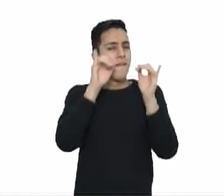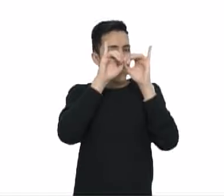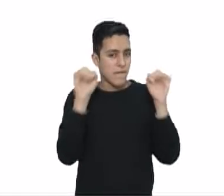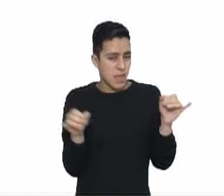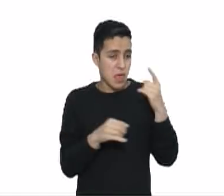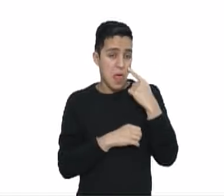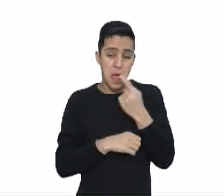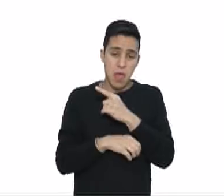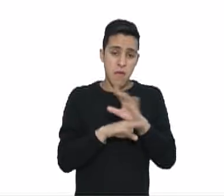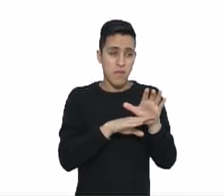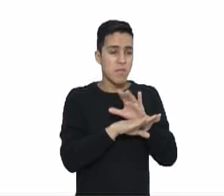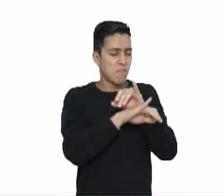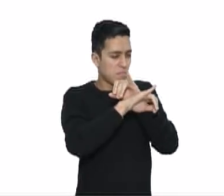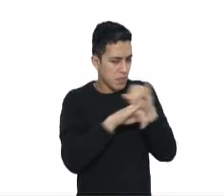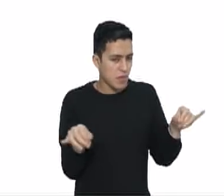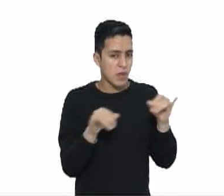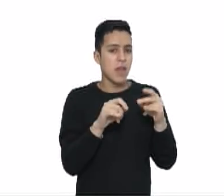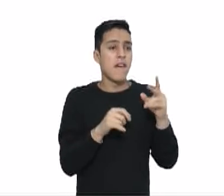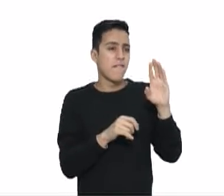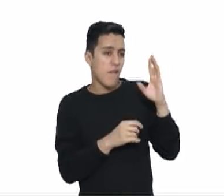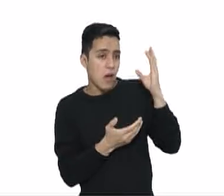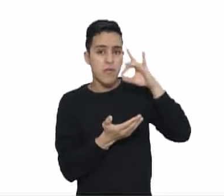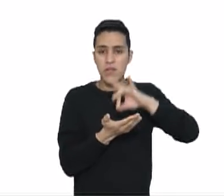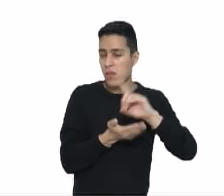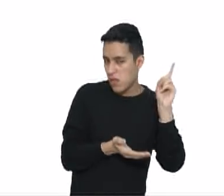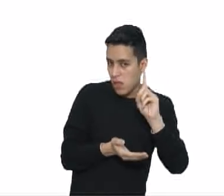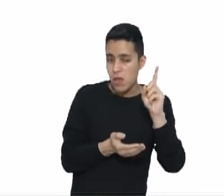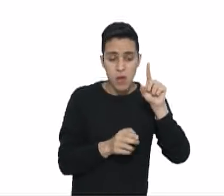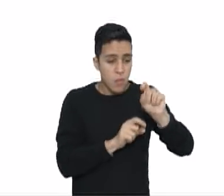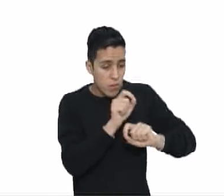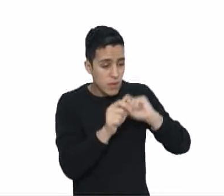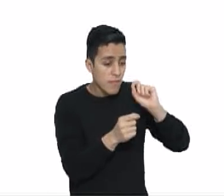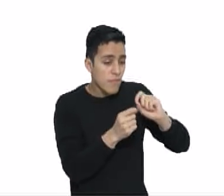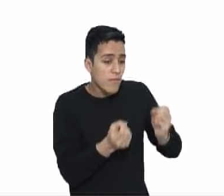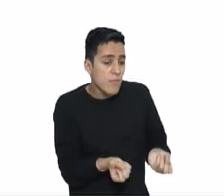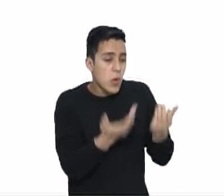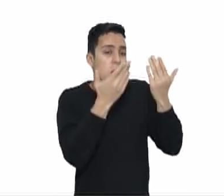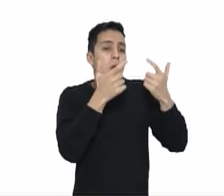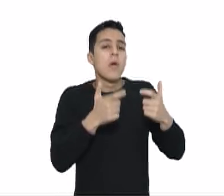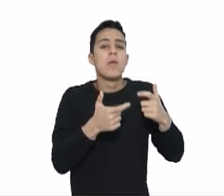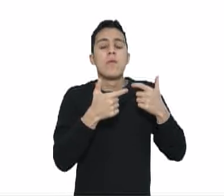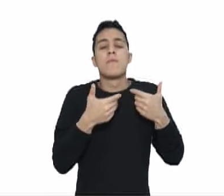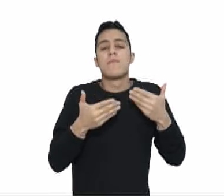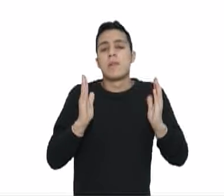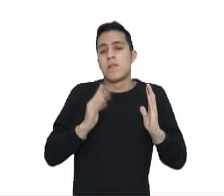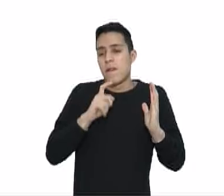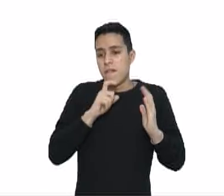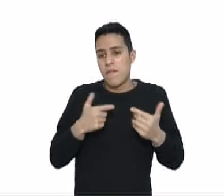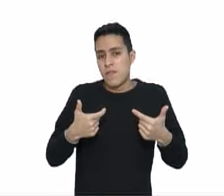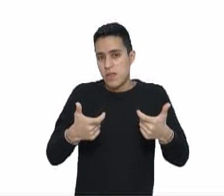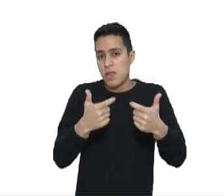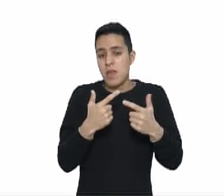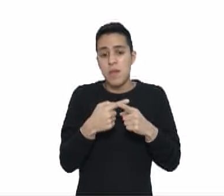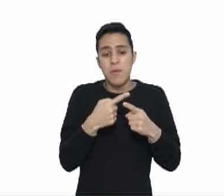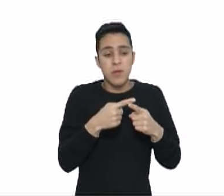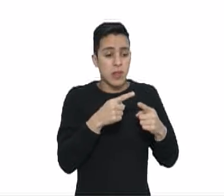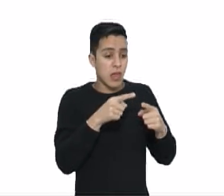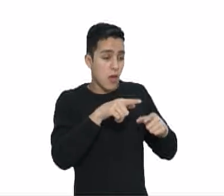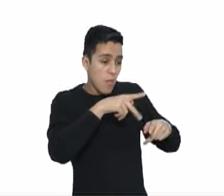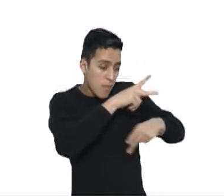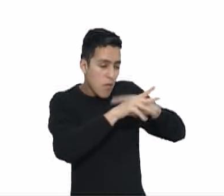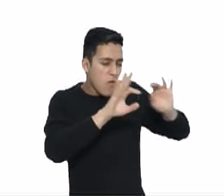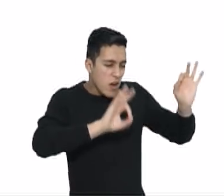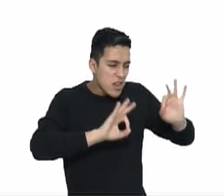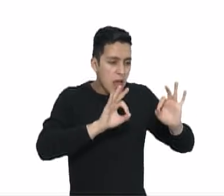filme propagandístico, ficcional ou não, foi produzido durante a Guerra Fria para mobilizar a população internamente contra o inimigo ou para